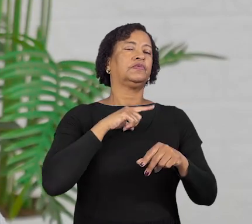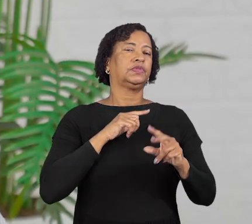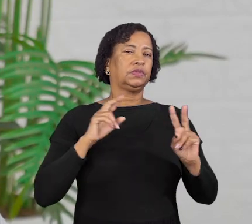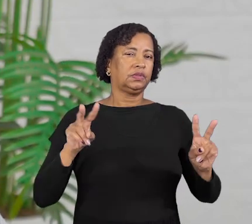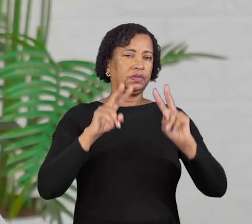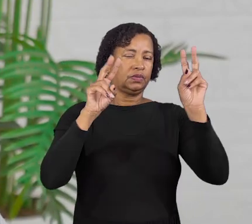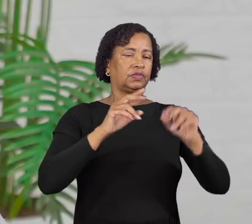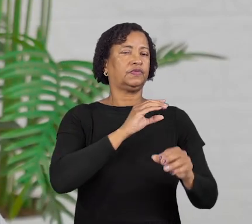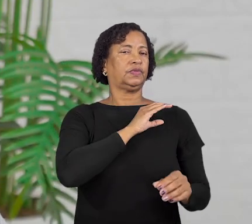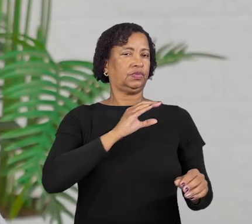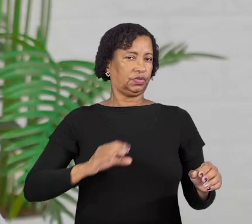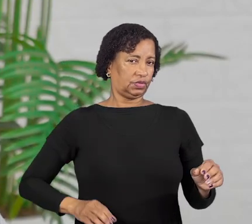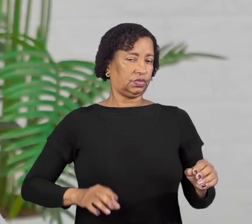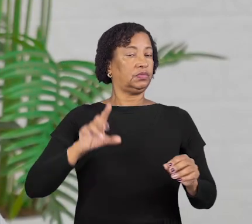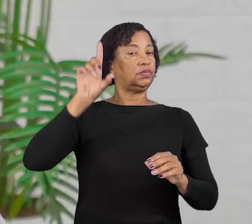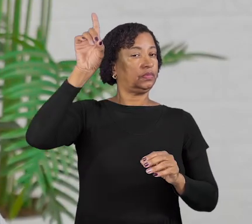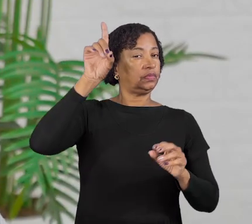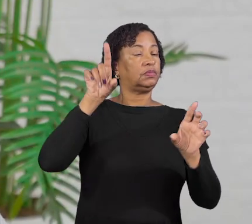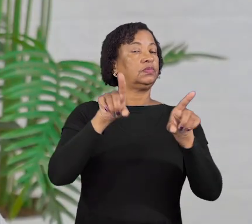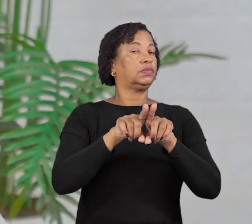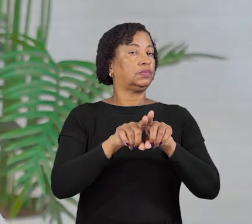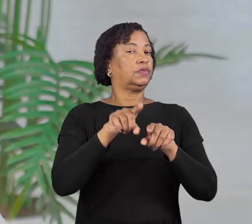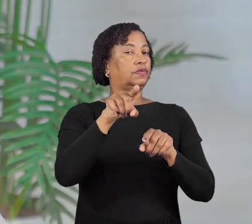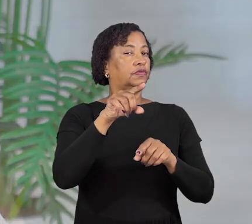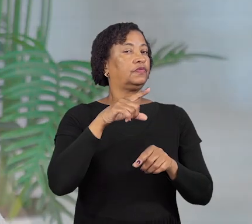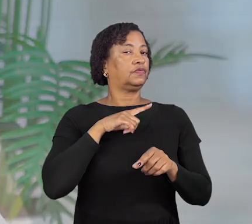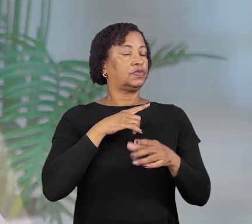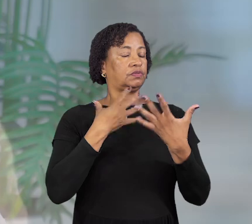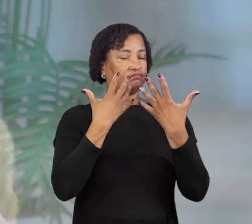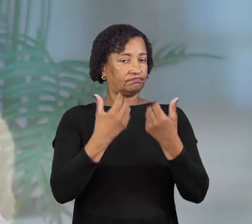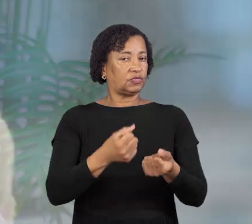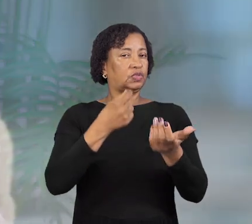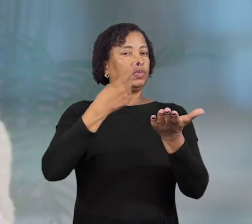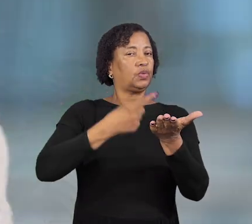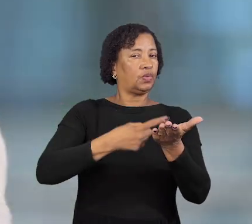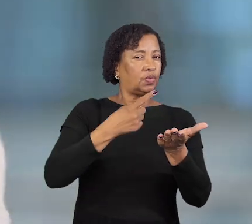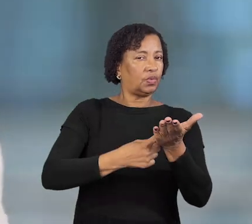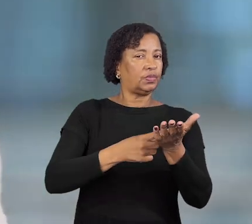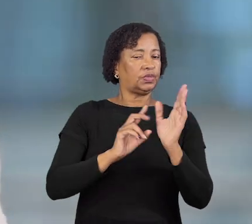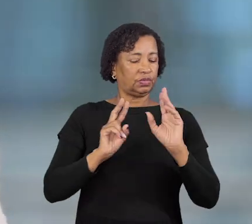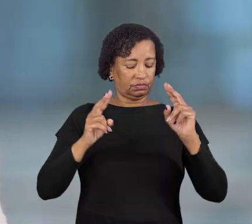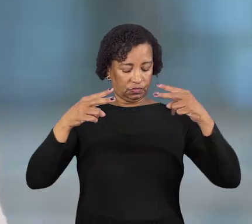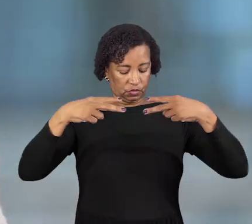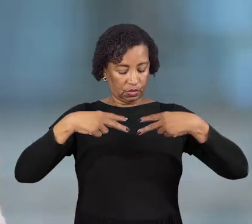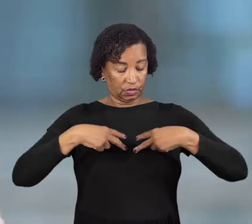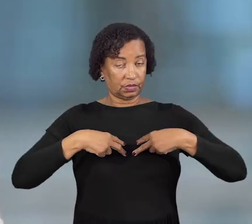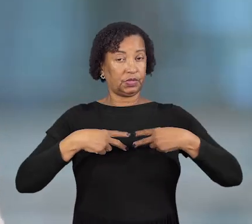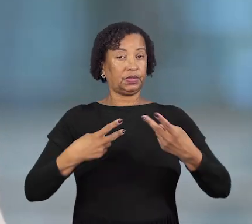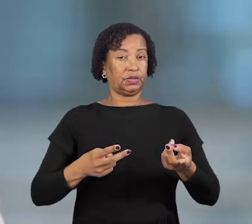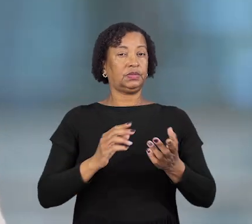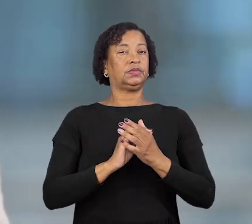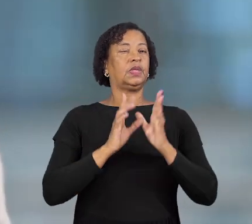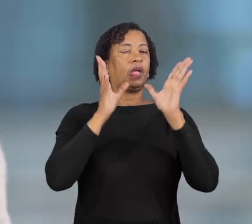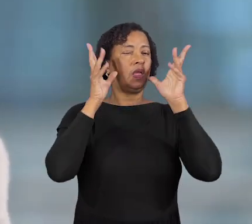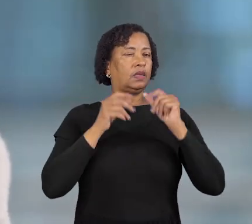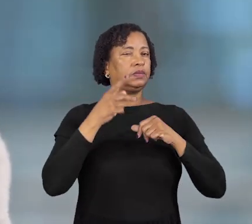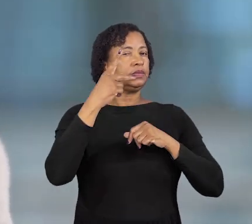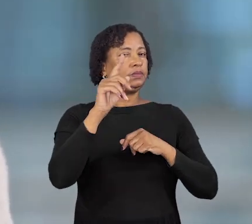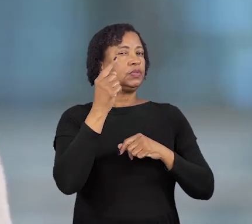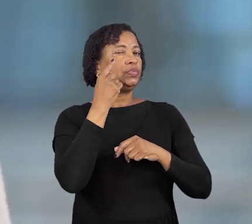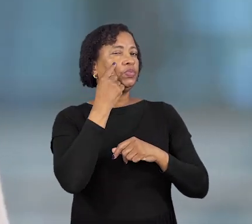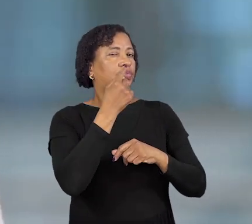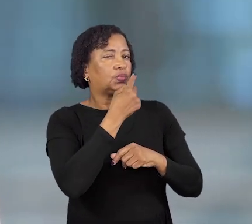você tem os valores de Cristo e de Deus? Será que você assumiu o compromisso de olhar para dentro e de tirar a viga do seu